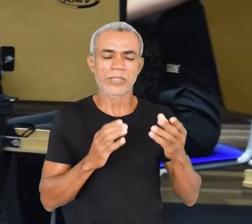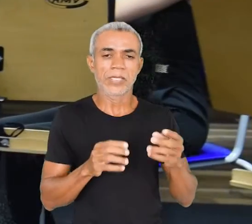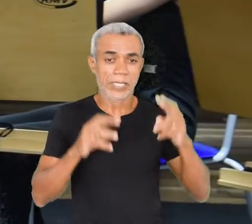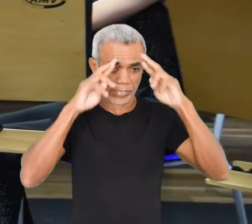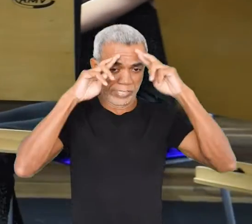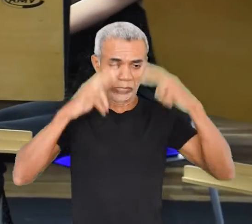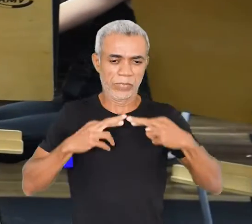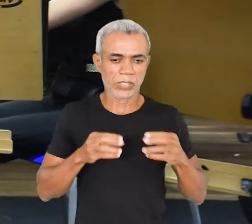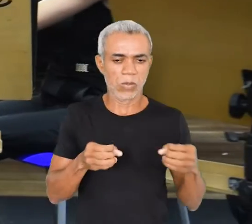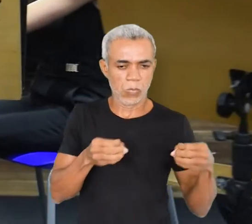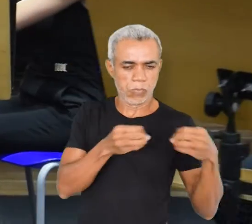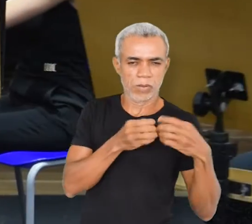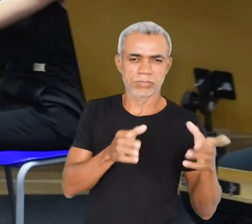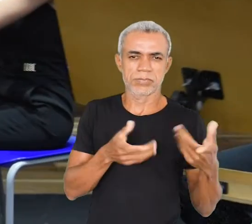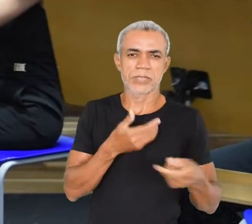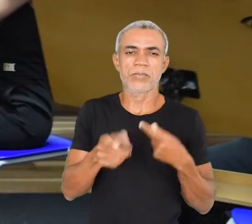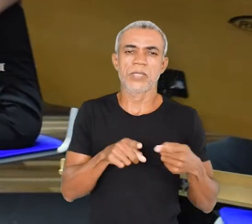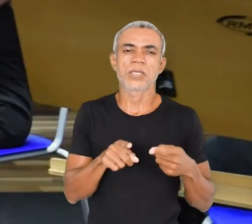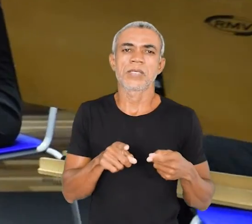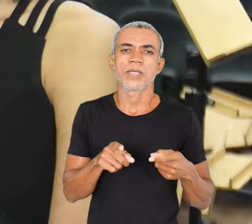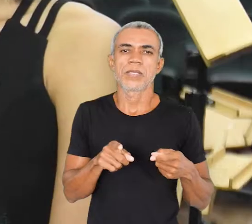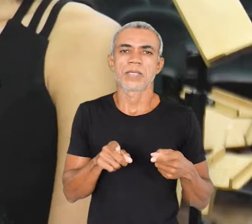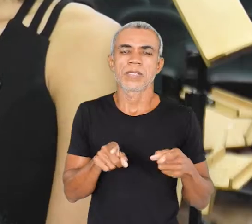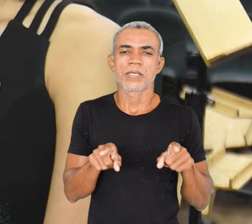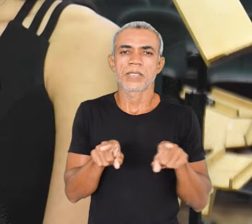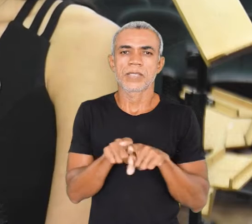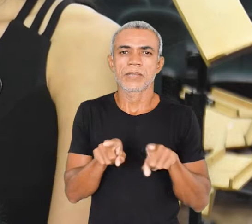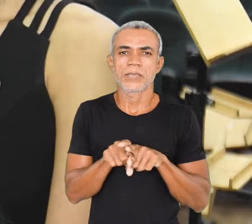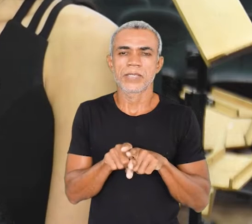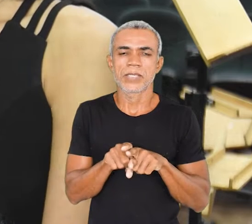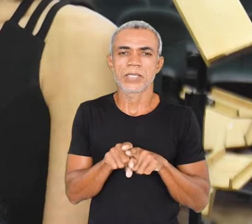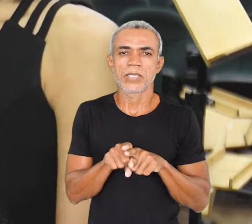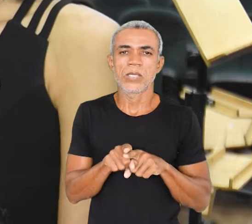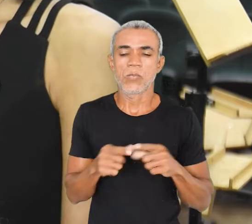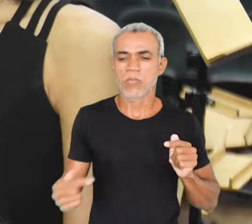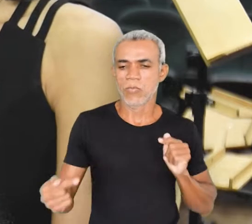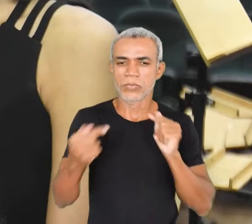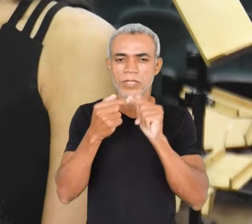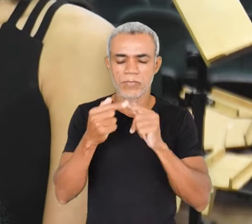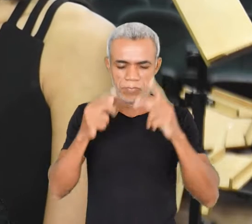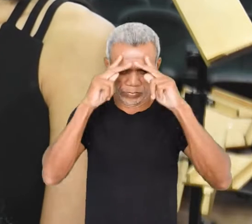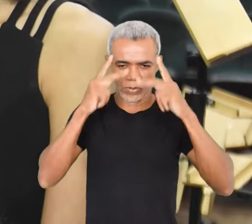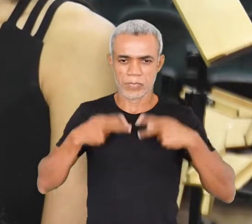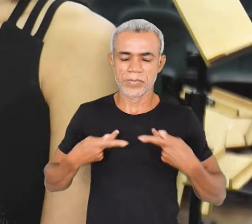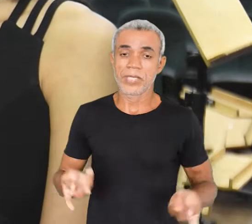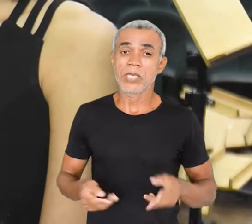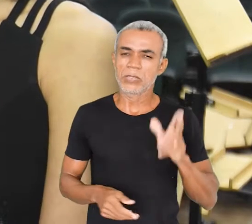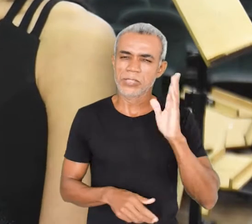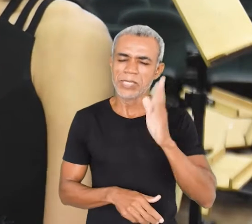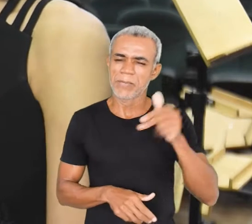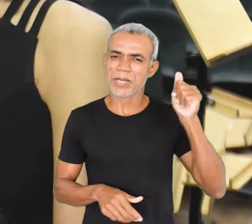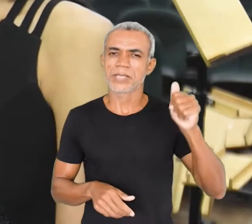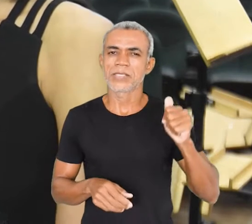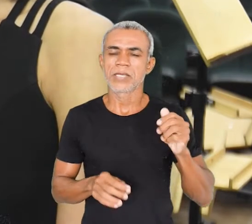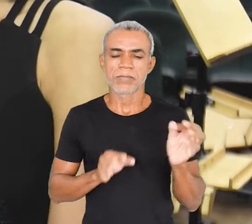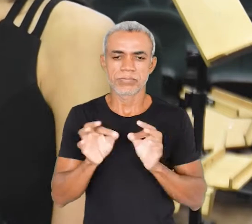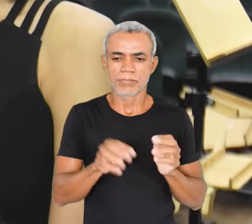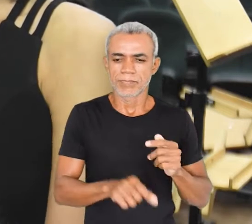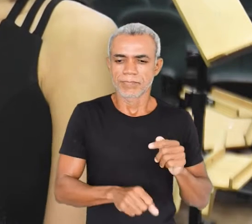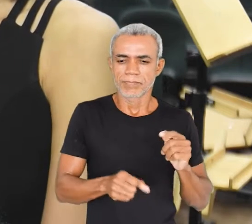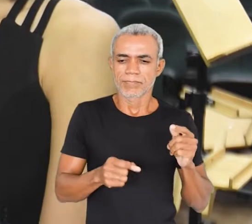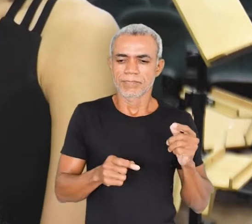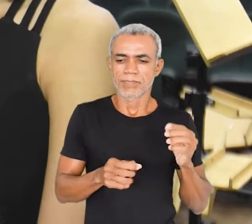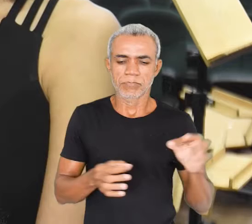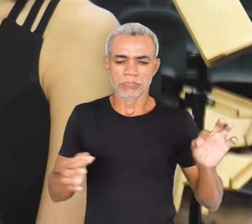emoções, respeito ao próximo. Por motivos assim, pessoais, eu jamais